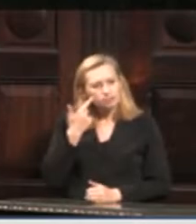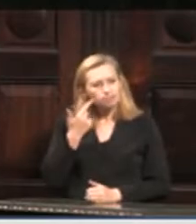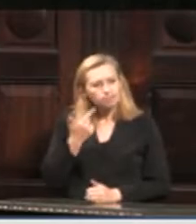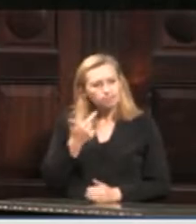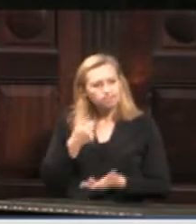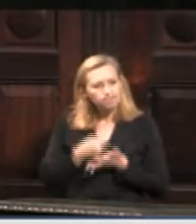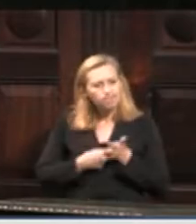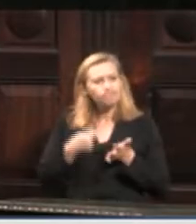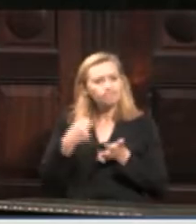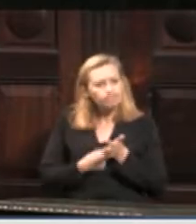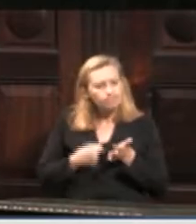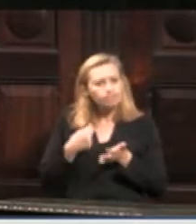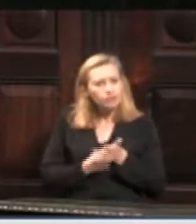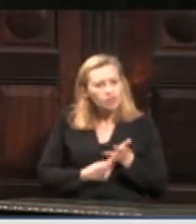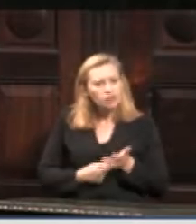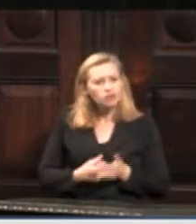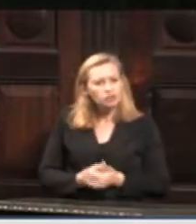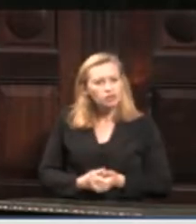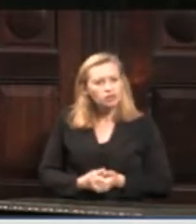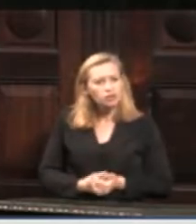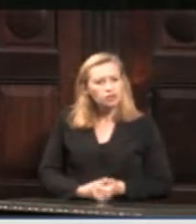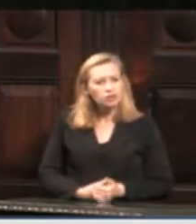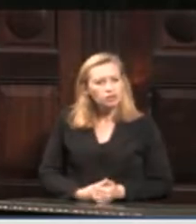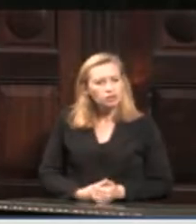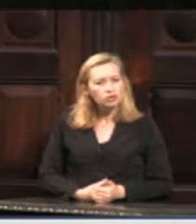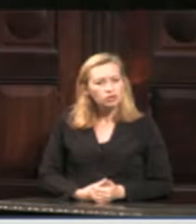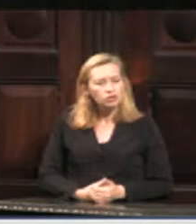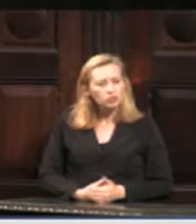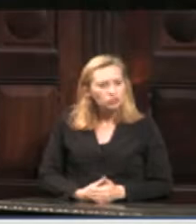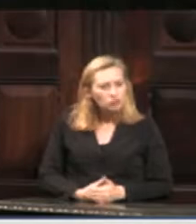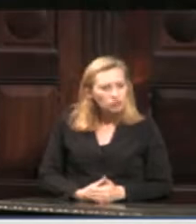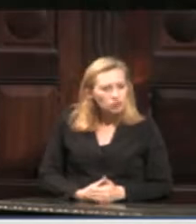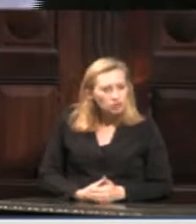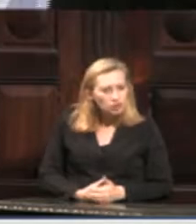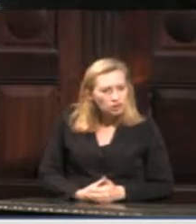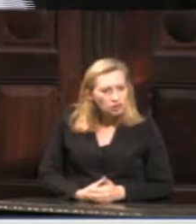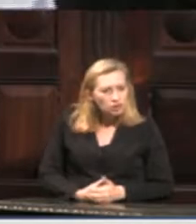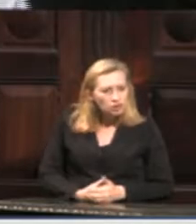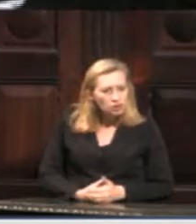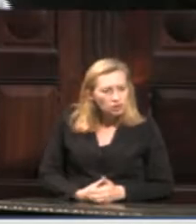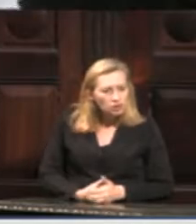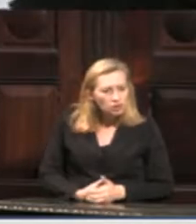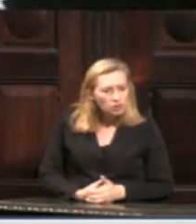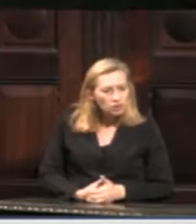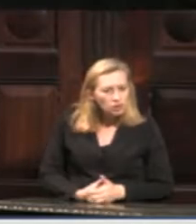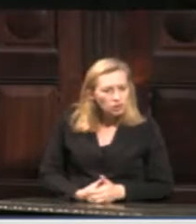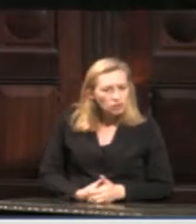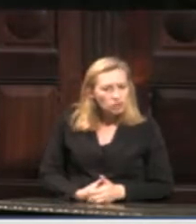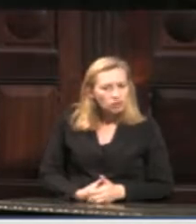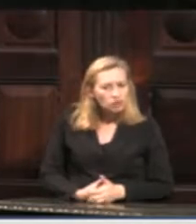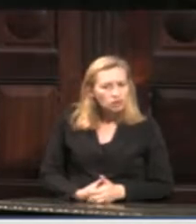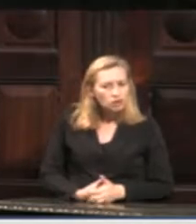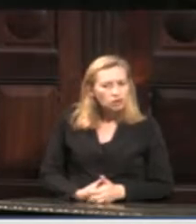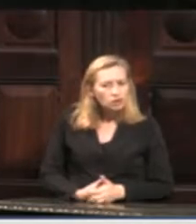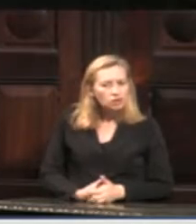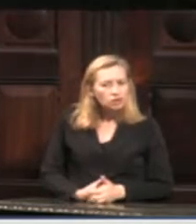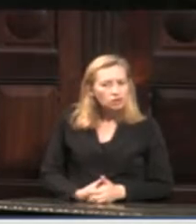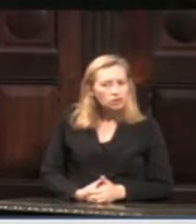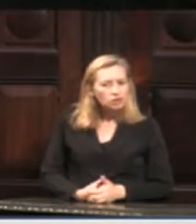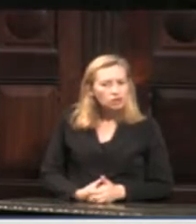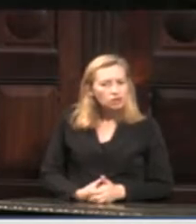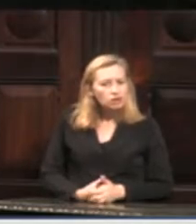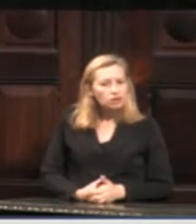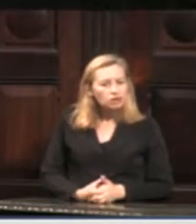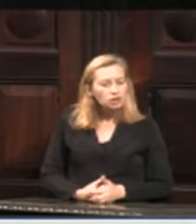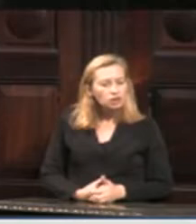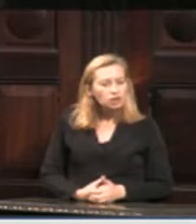maneira, ir na contramão do embranquecimento geral da televisão, né? Parece que a gente está, às vezes, num país nórdico, né? E,